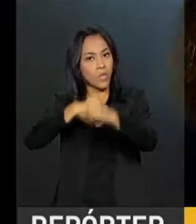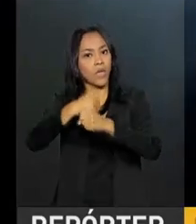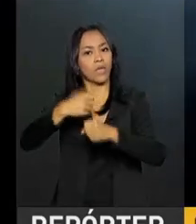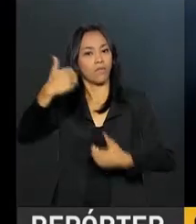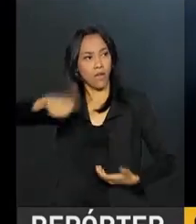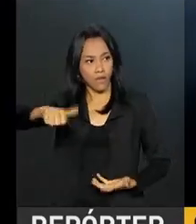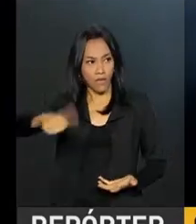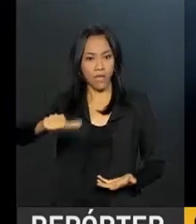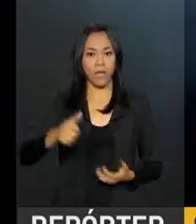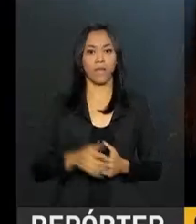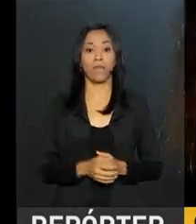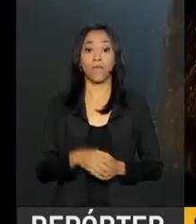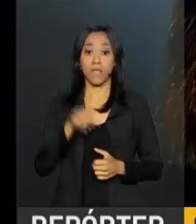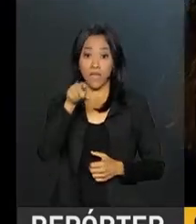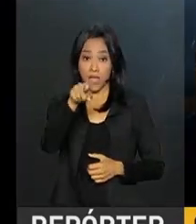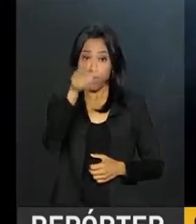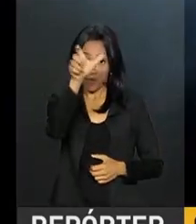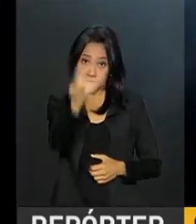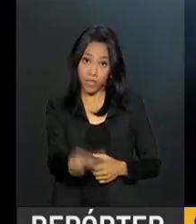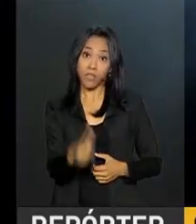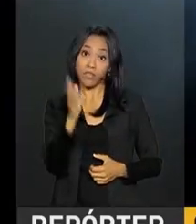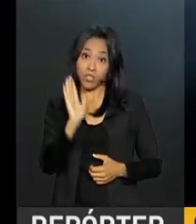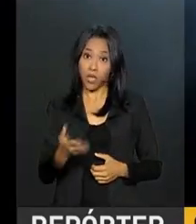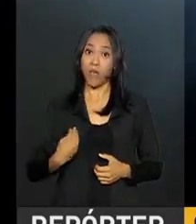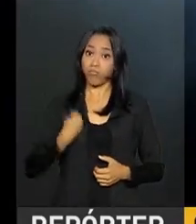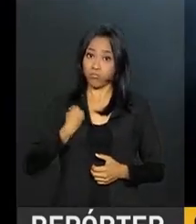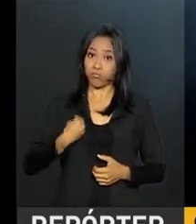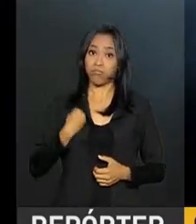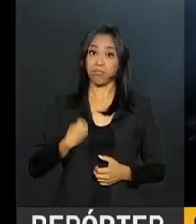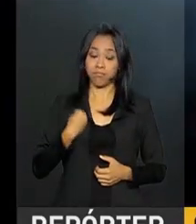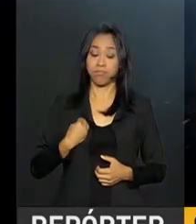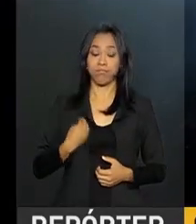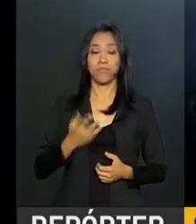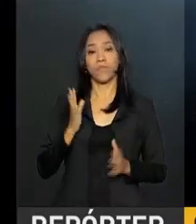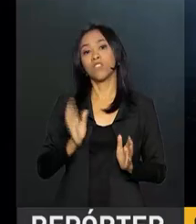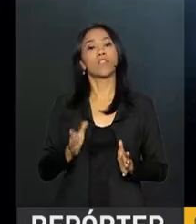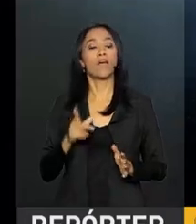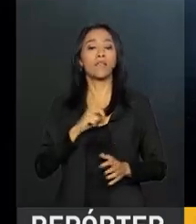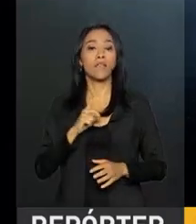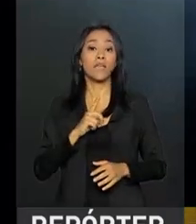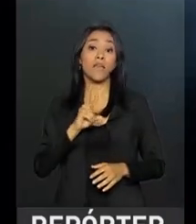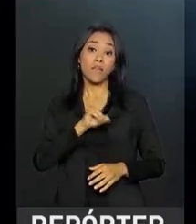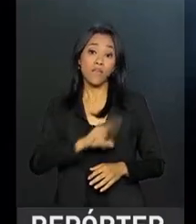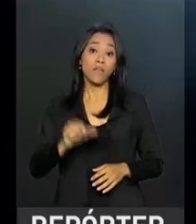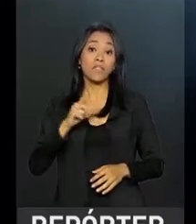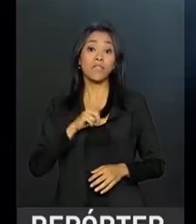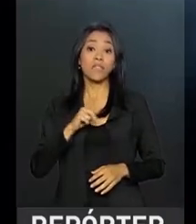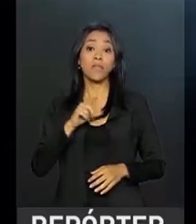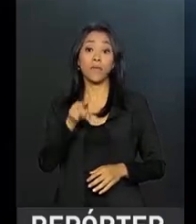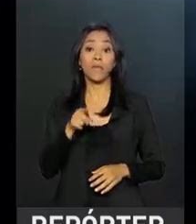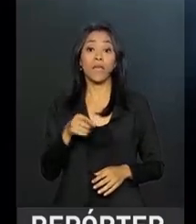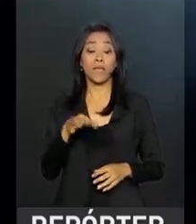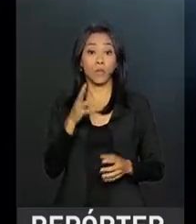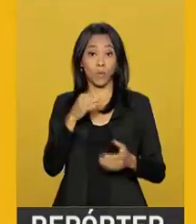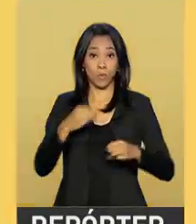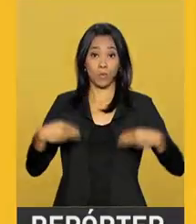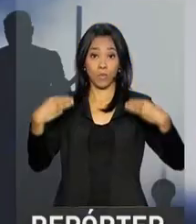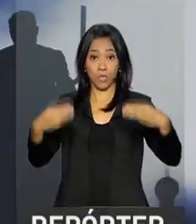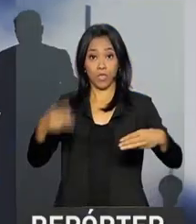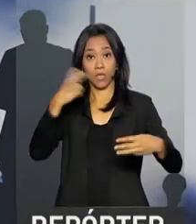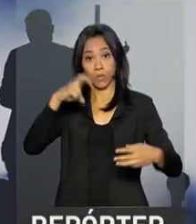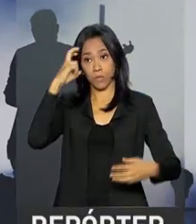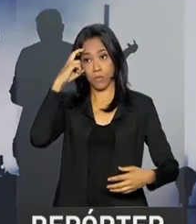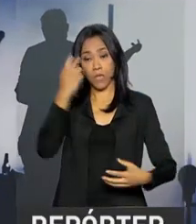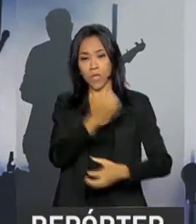como eu falei, que já existe há bastante tempo, ela agora vai ser mais respaldada ainda com essa habilitação do Ministério da Cultura. No